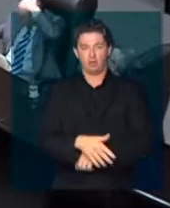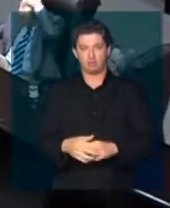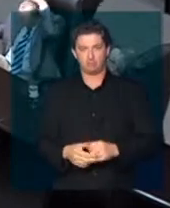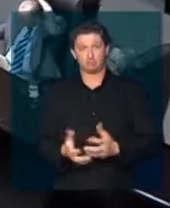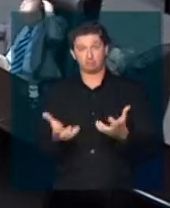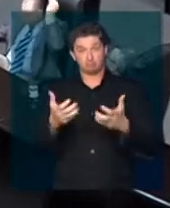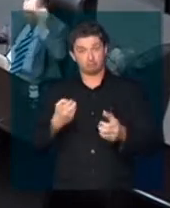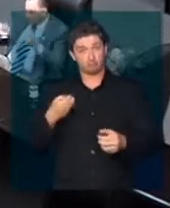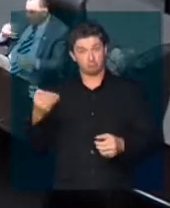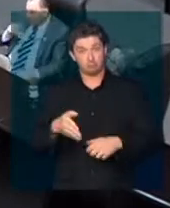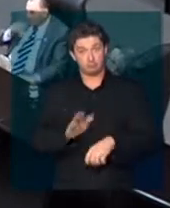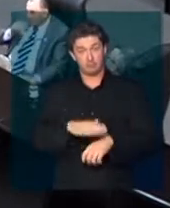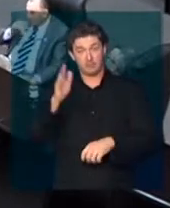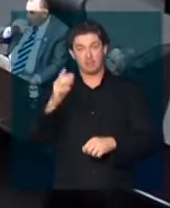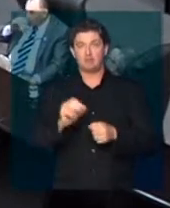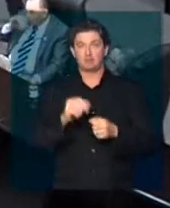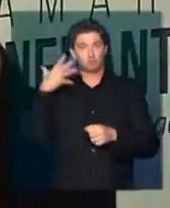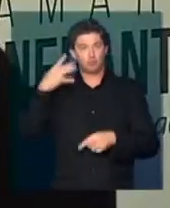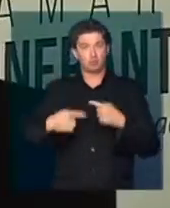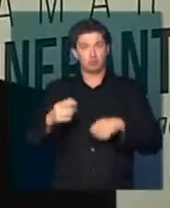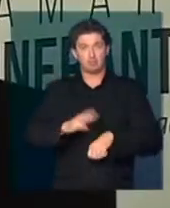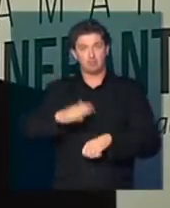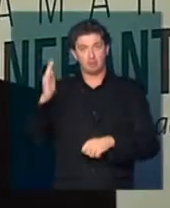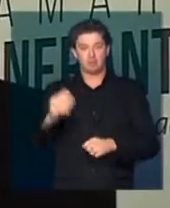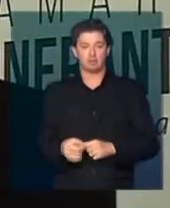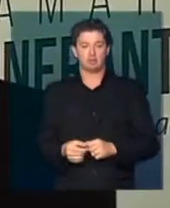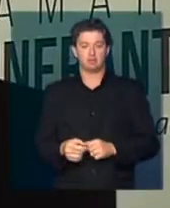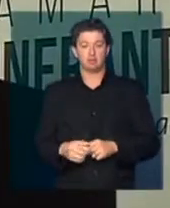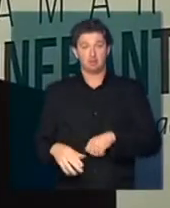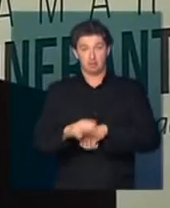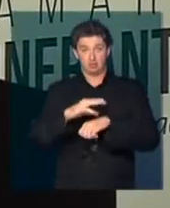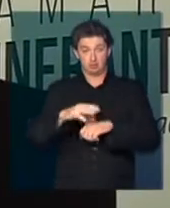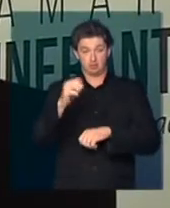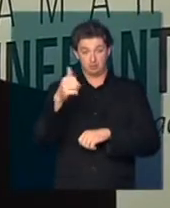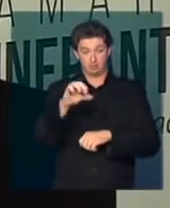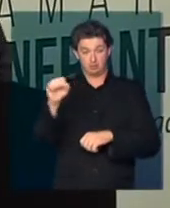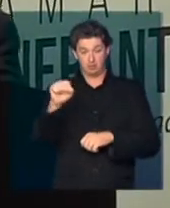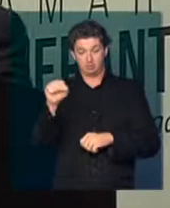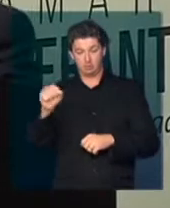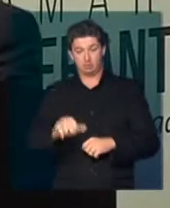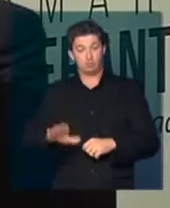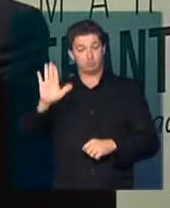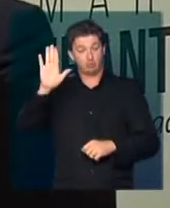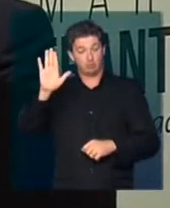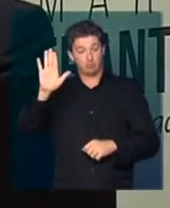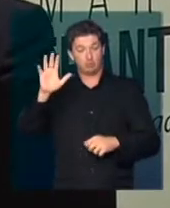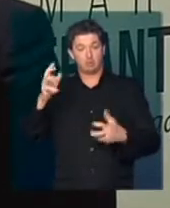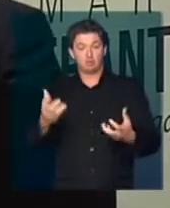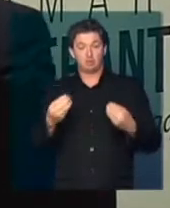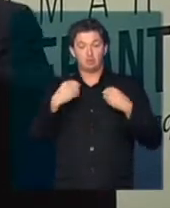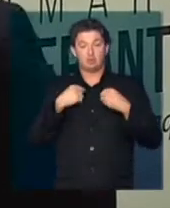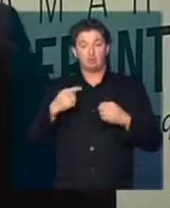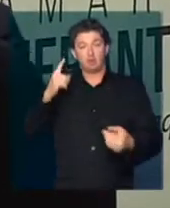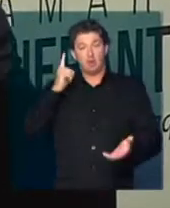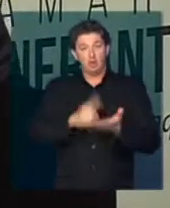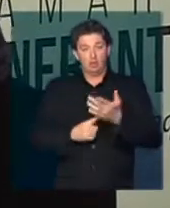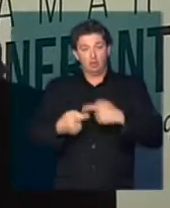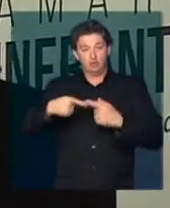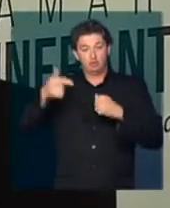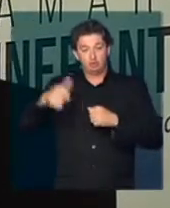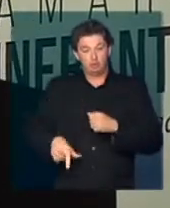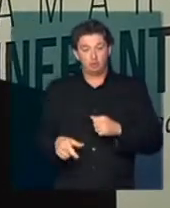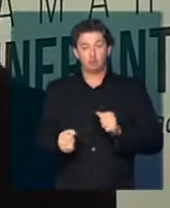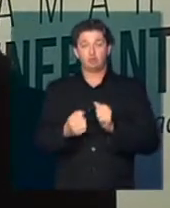querer participar e fazer política. A Constituição de 88 prometeu e inspirou a reconciliação da